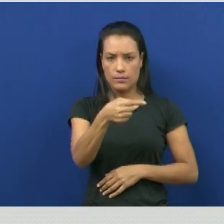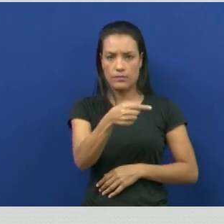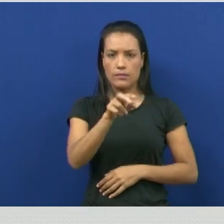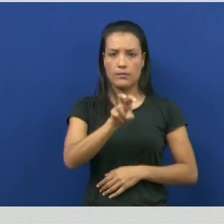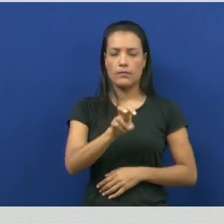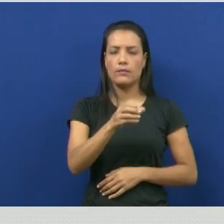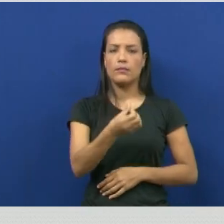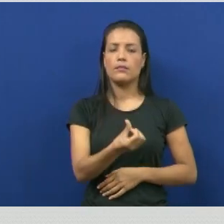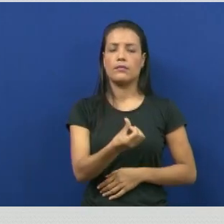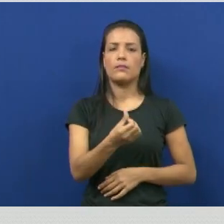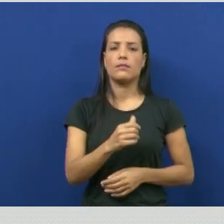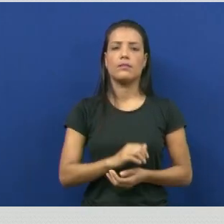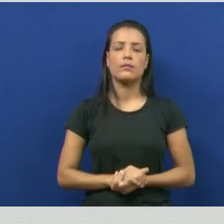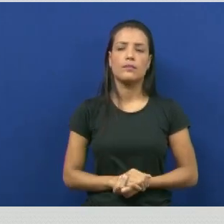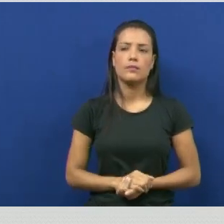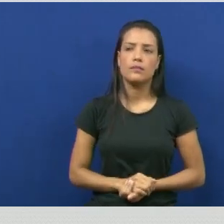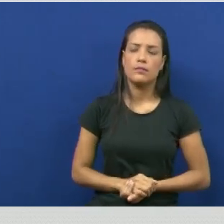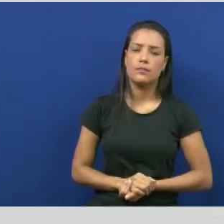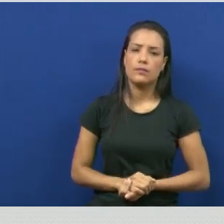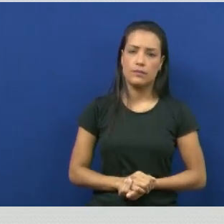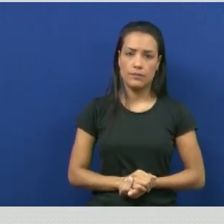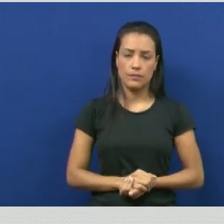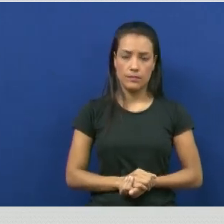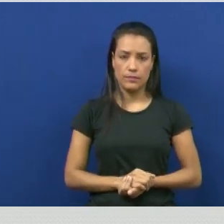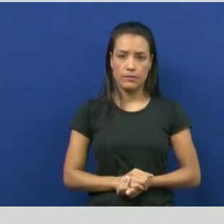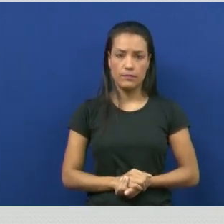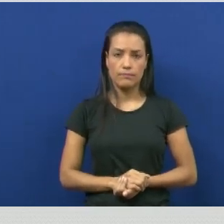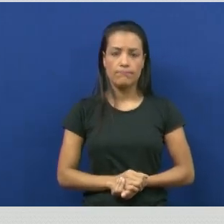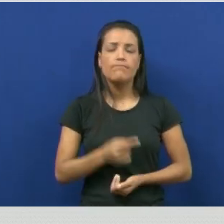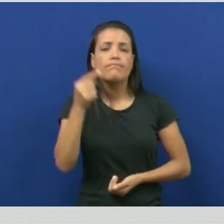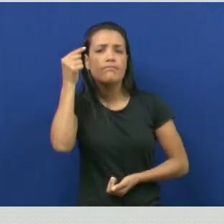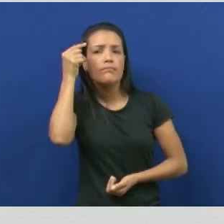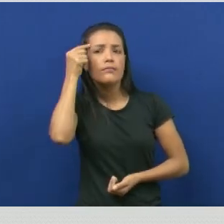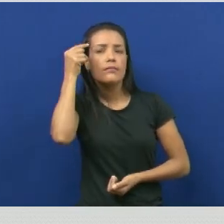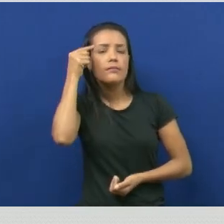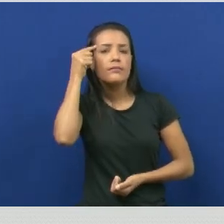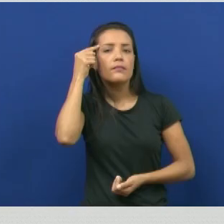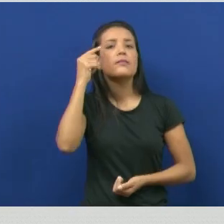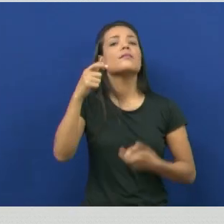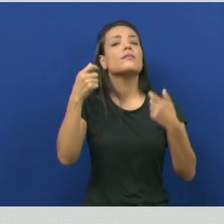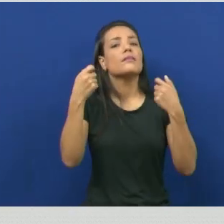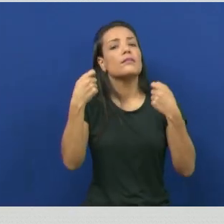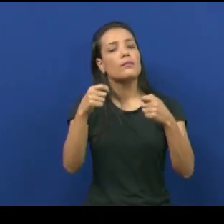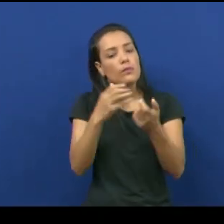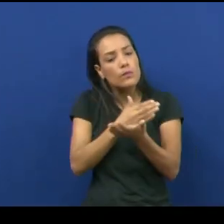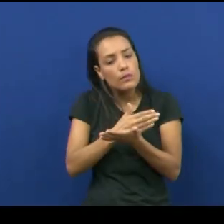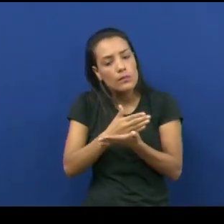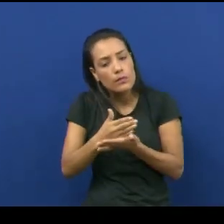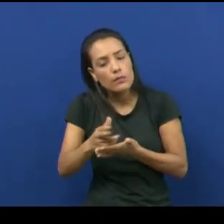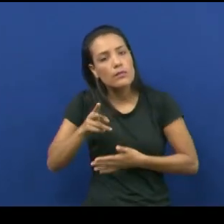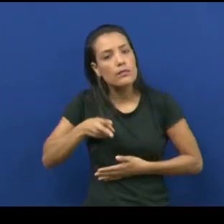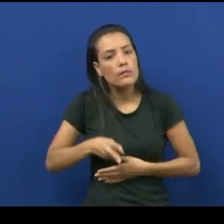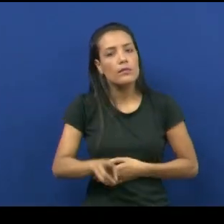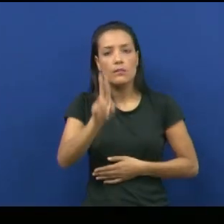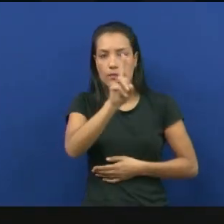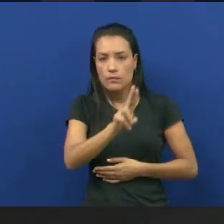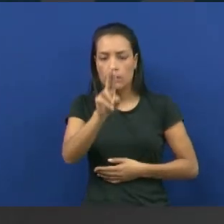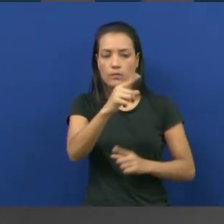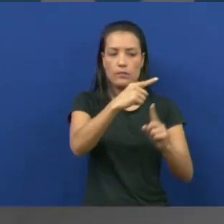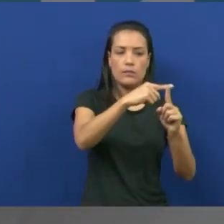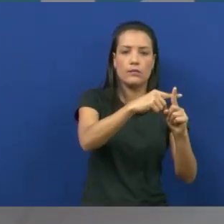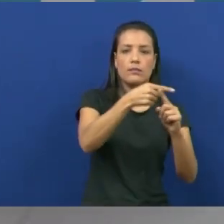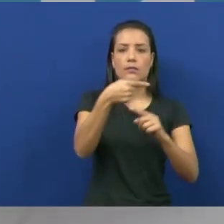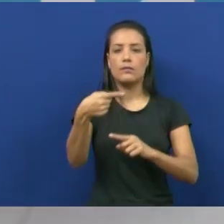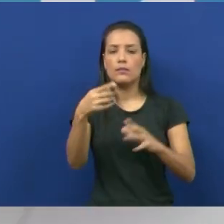que a gente fez toda essa sequência. A ideia é sempre começar pelos sinais, para que não se perca. Volta aqui para